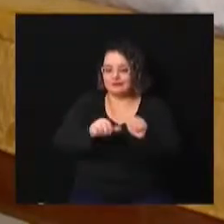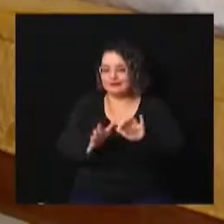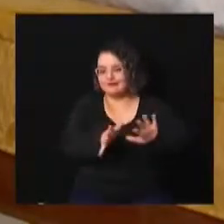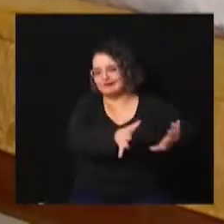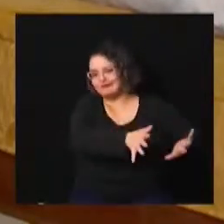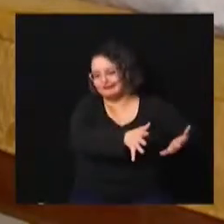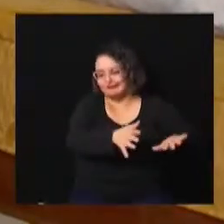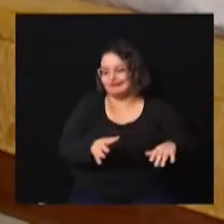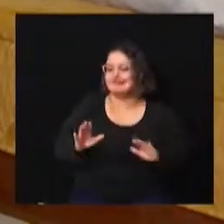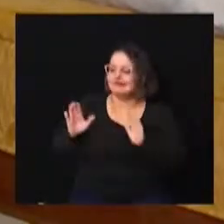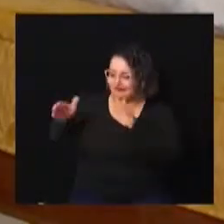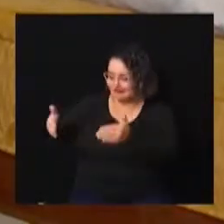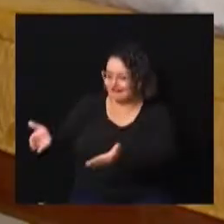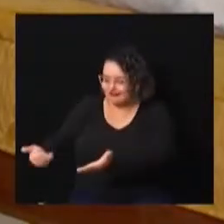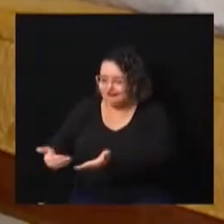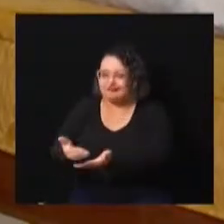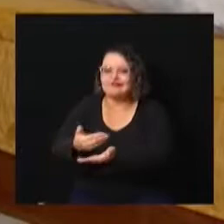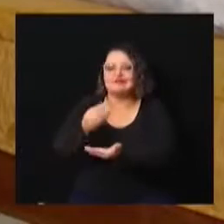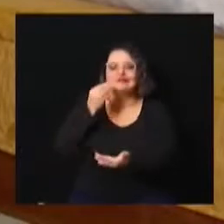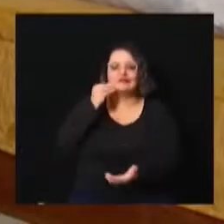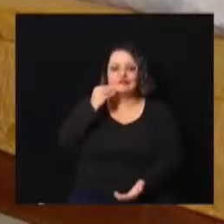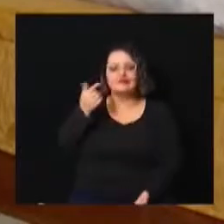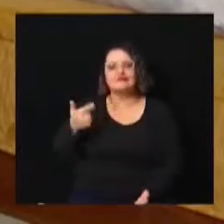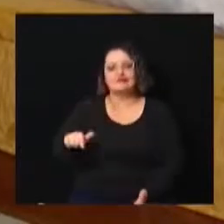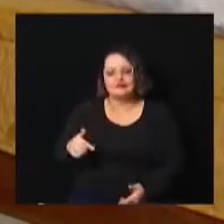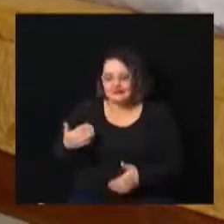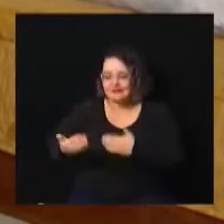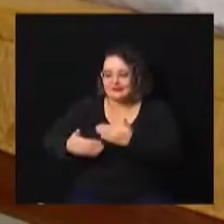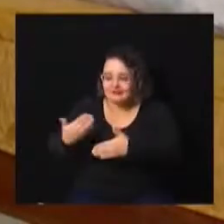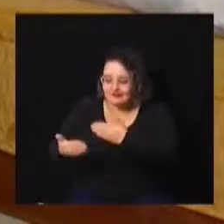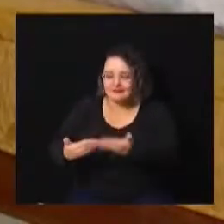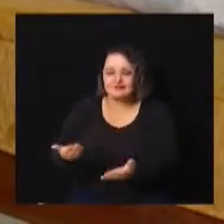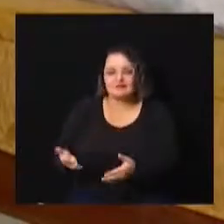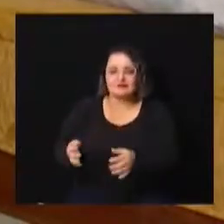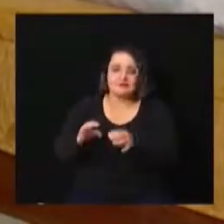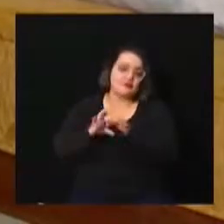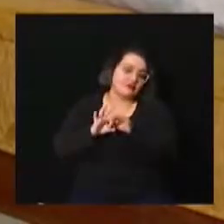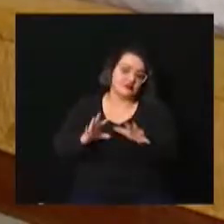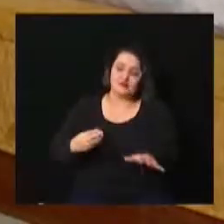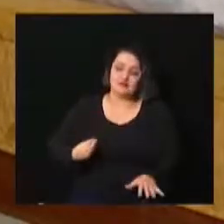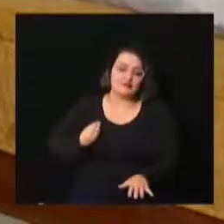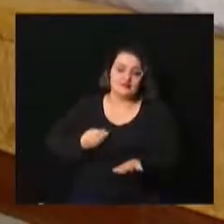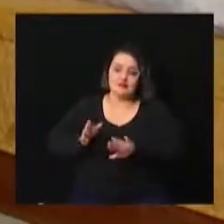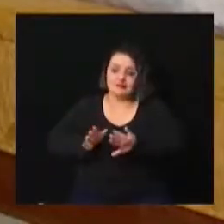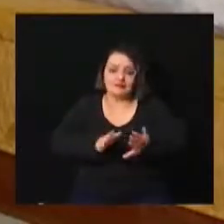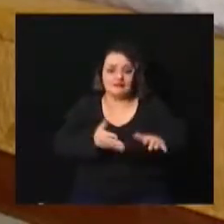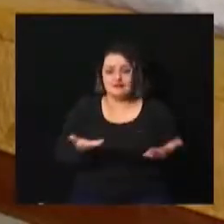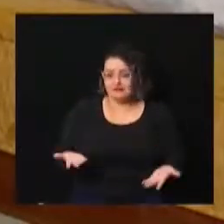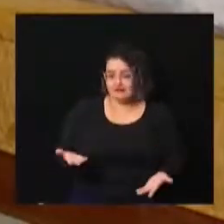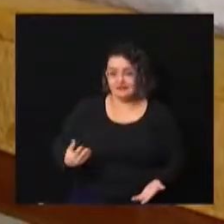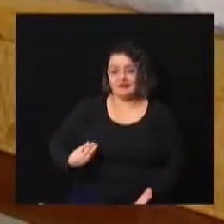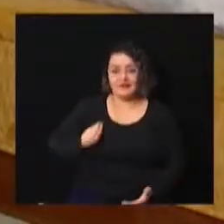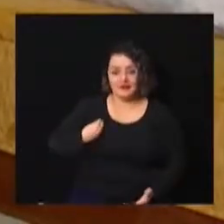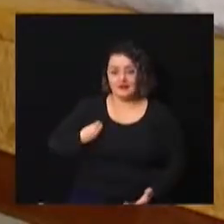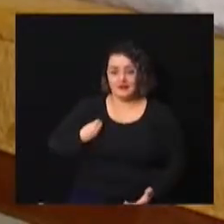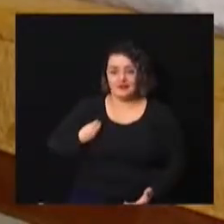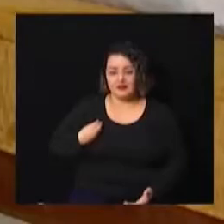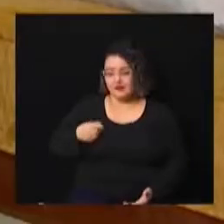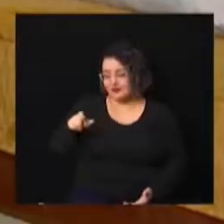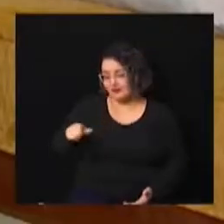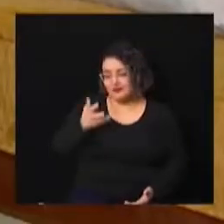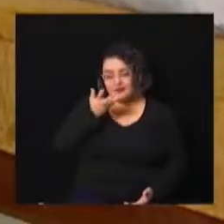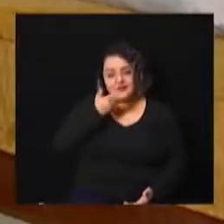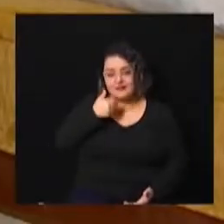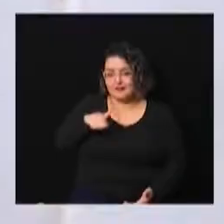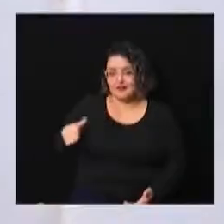por água abaixo, aí eu já, não, vamos tentar mamar ver, e aí vai indo, entendeu? Aí você vai deixando a sua vida de lado, você acaba vivendo para